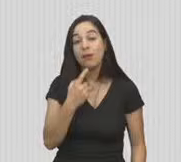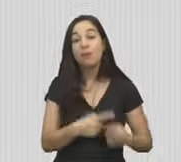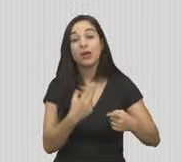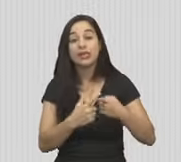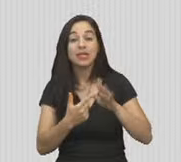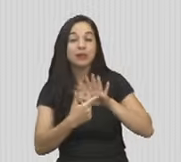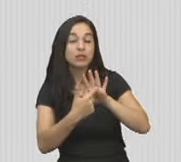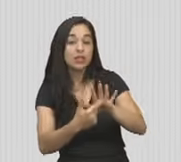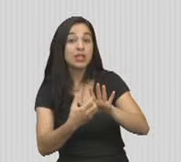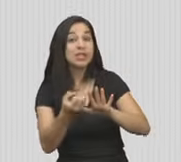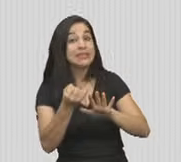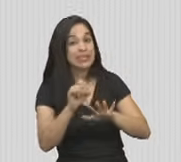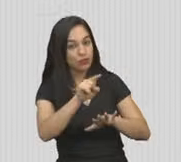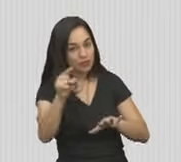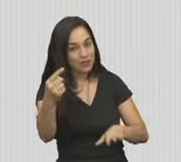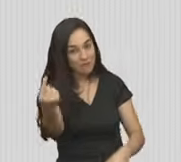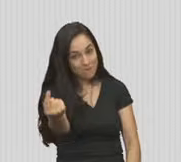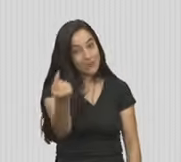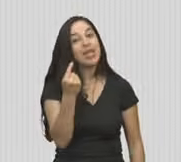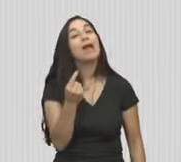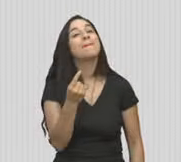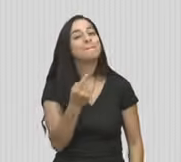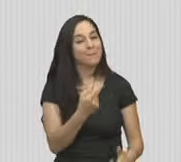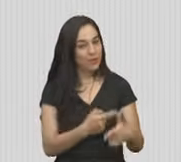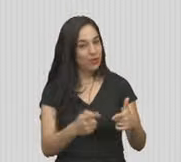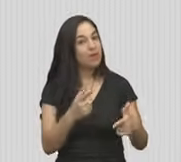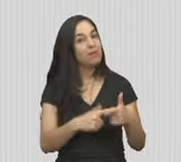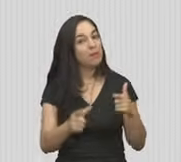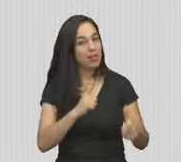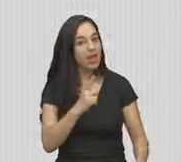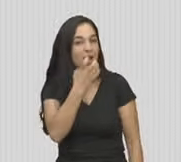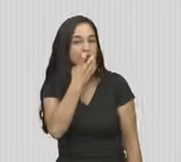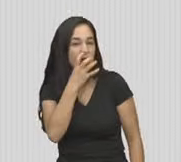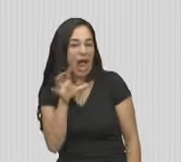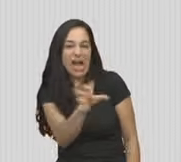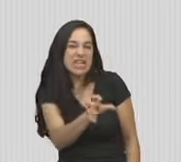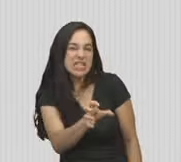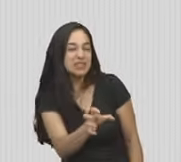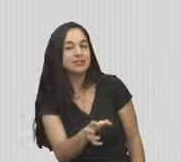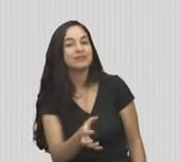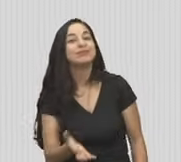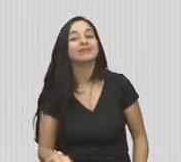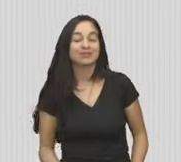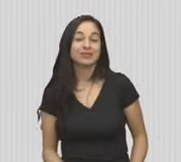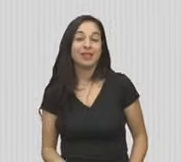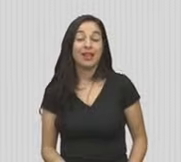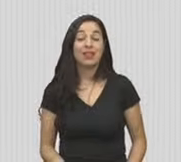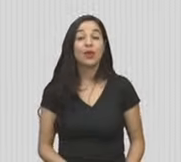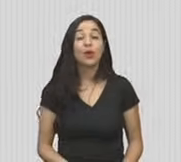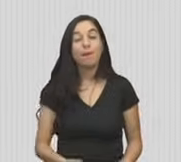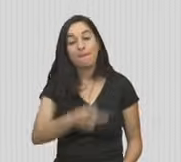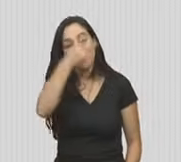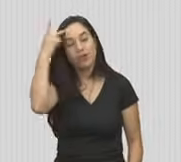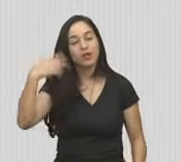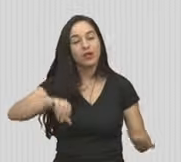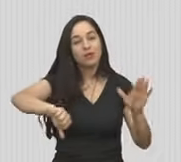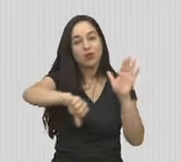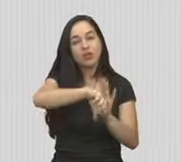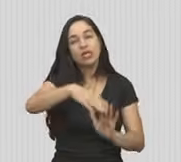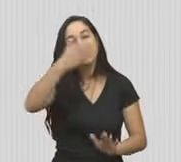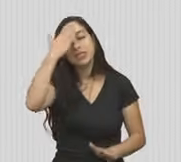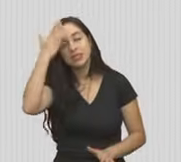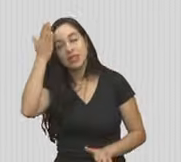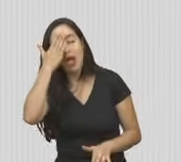mostrando o seguinte, ó, se você vier aqui, você vai ter problema. Esse é o efeito que causa para o criminoso, ele saber que ele está sendo